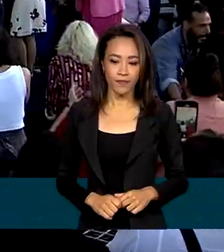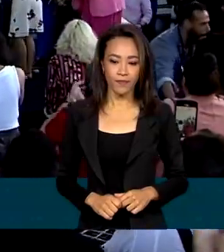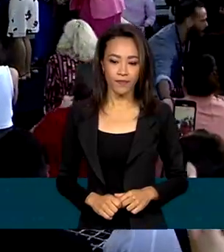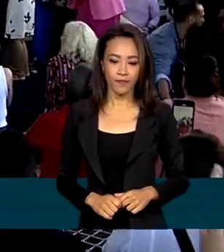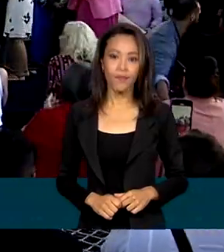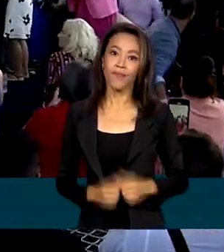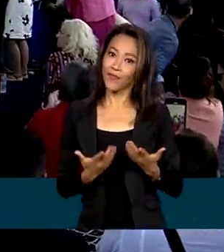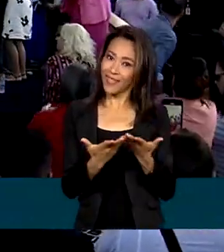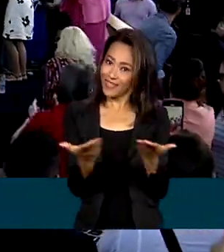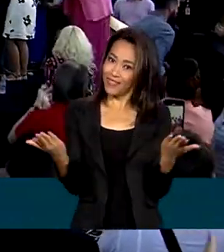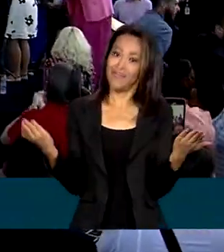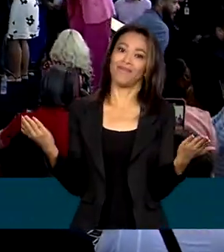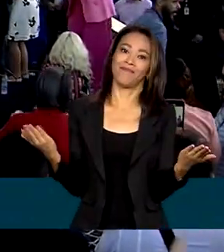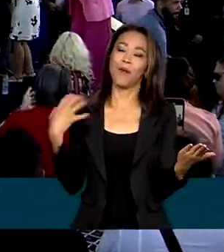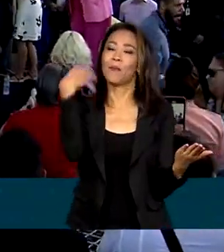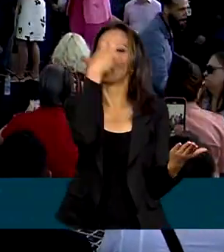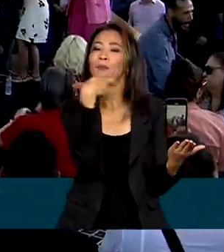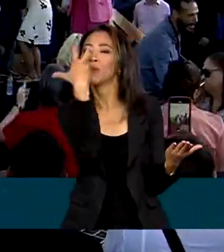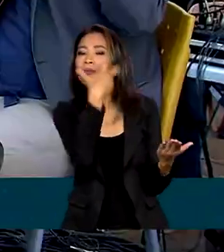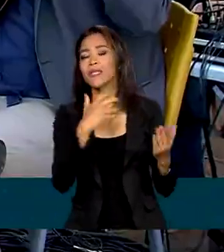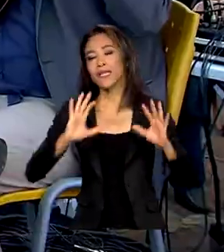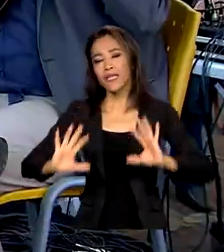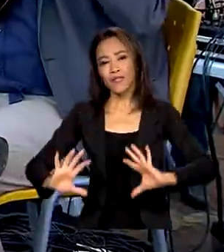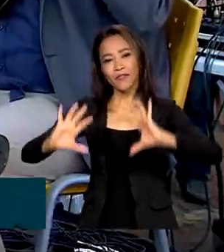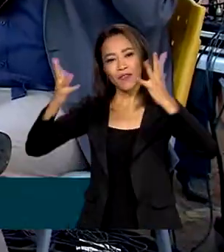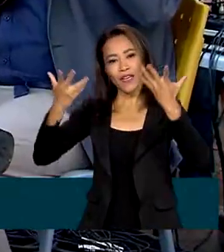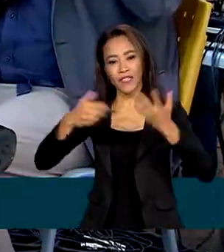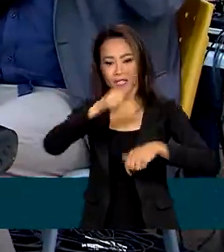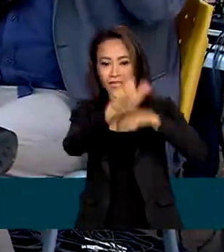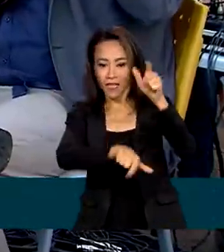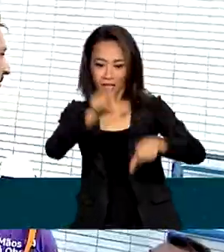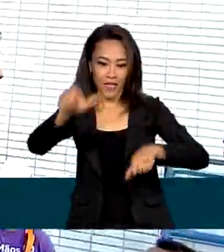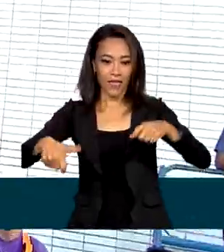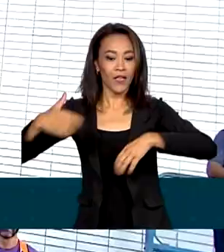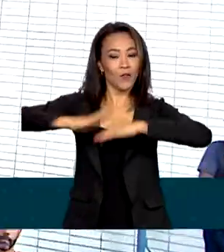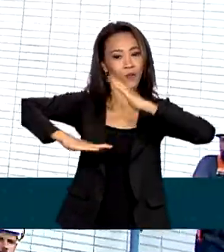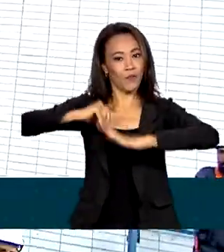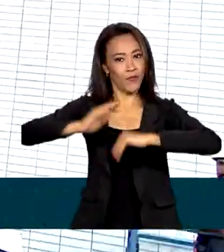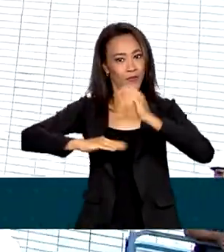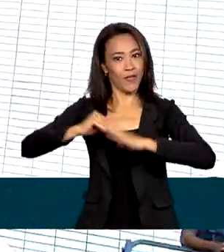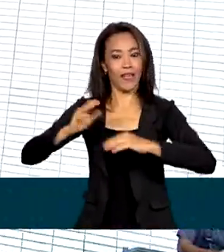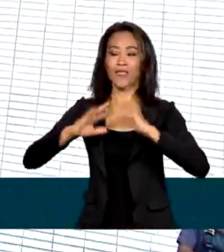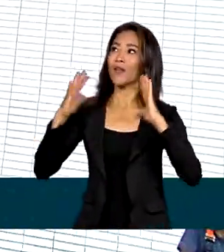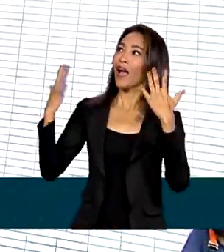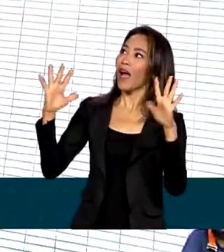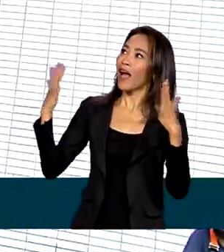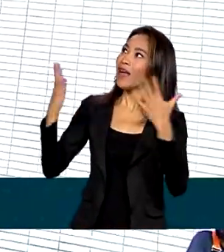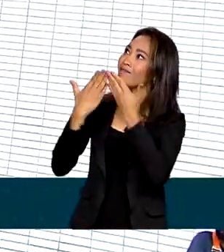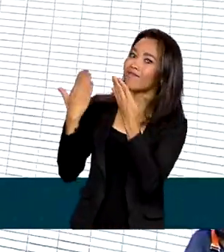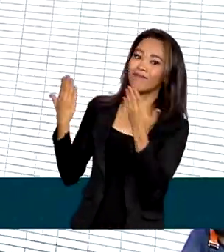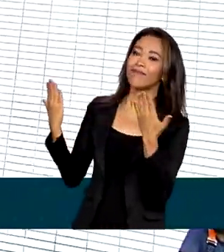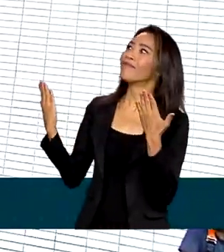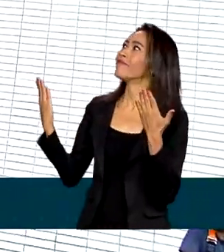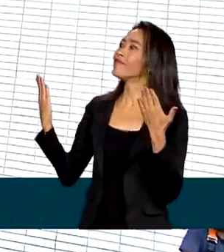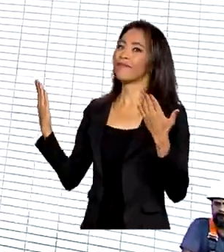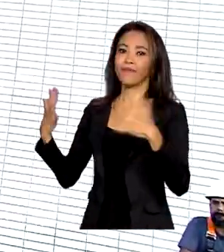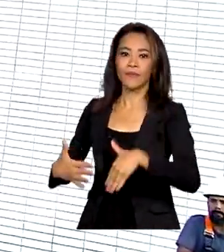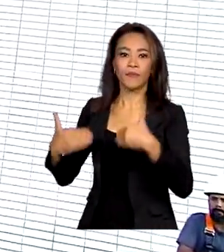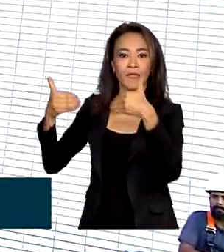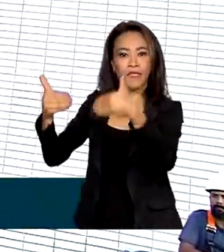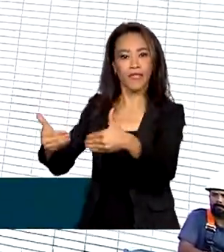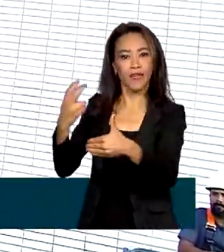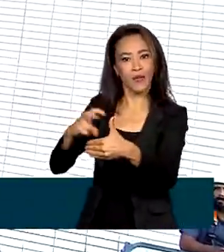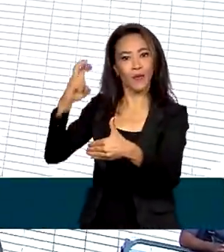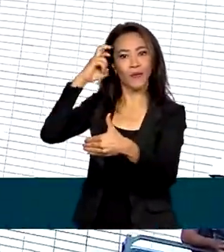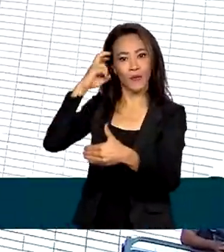E foi assim, com música e festa, que os artistas do DF comemoraram a reinstalação do letreiro do Ministério da Cultura